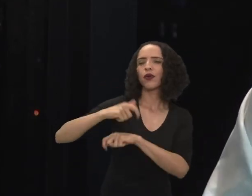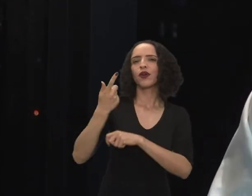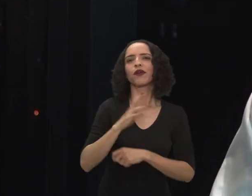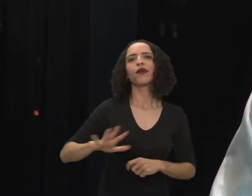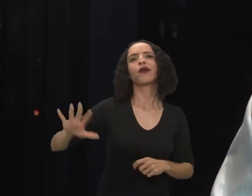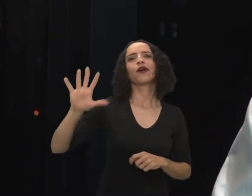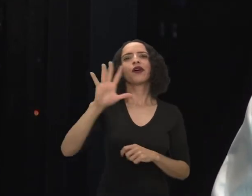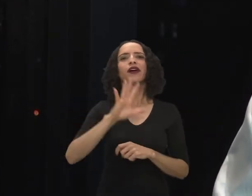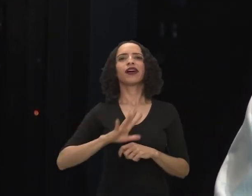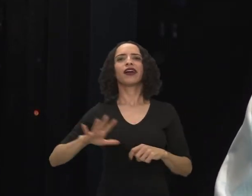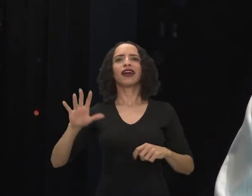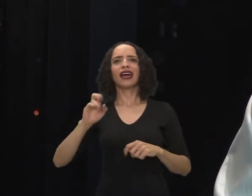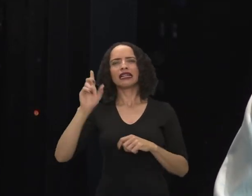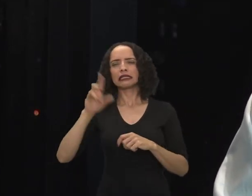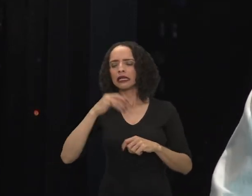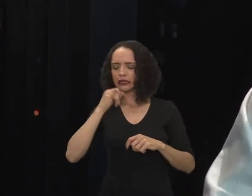avançar